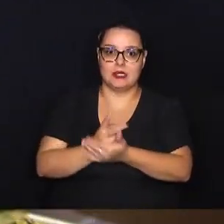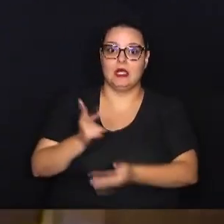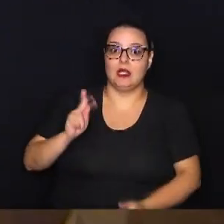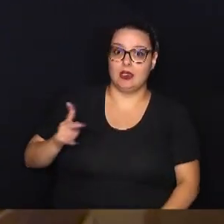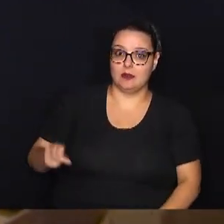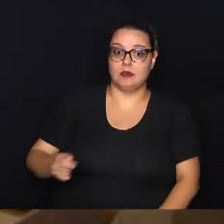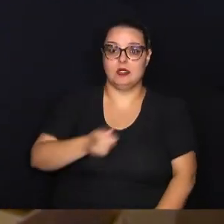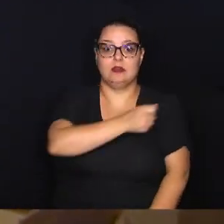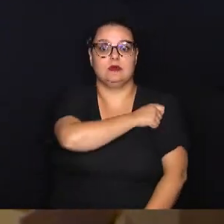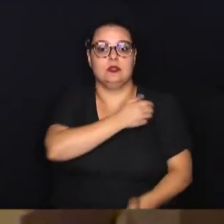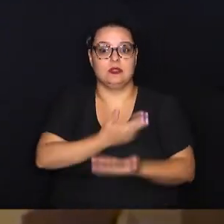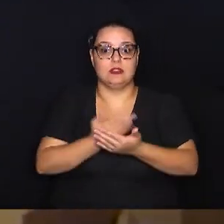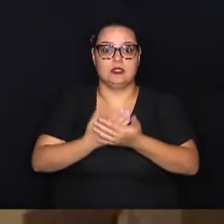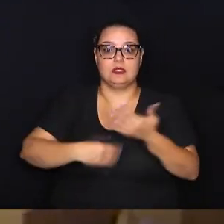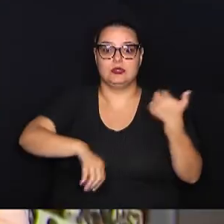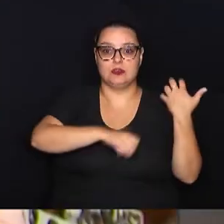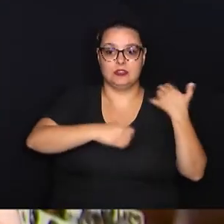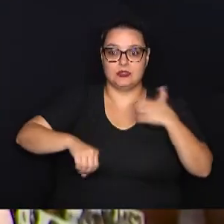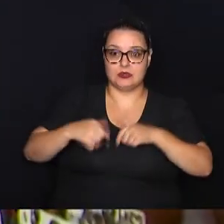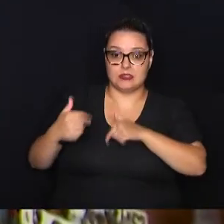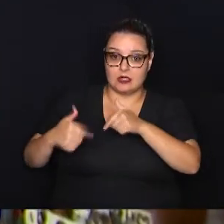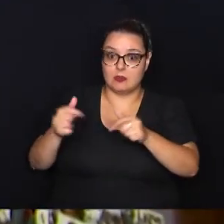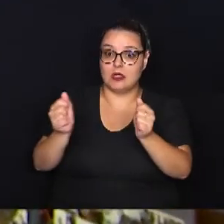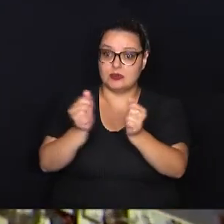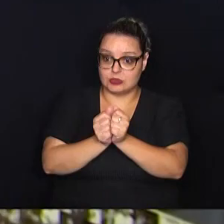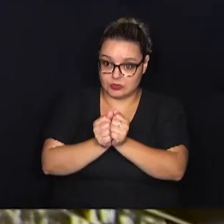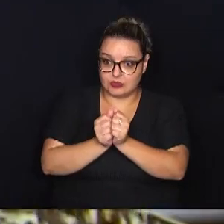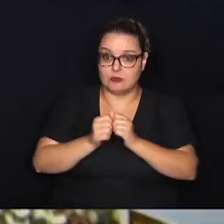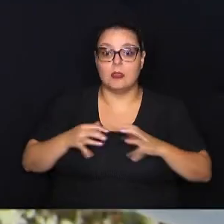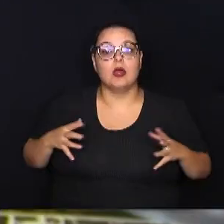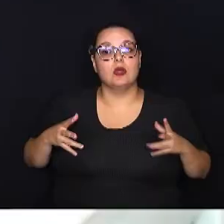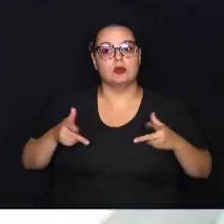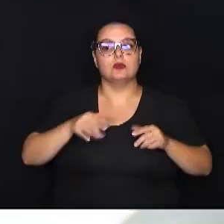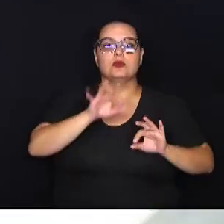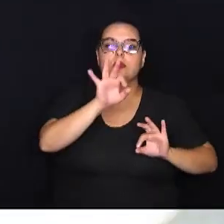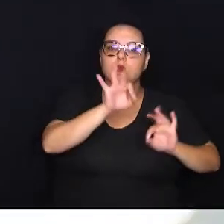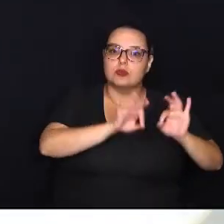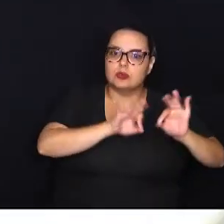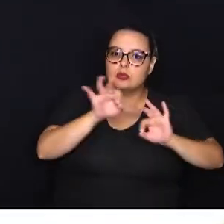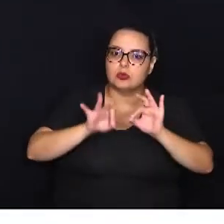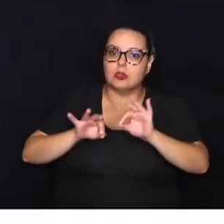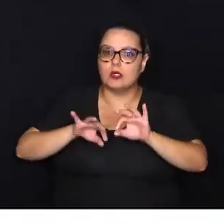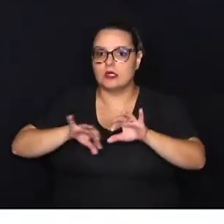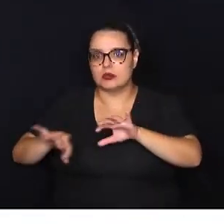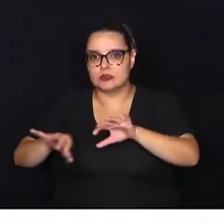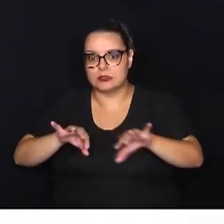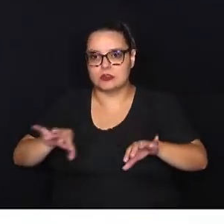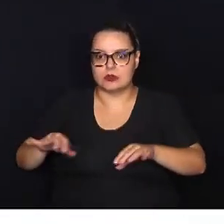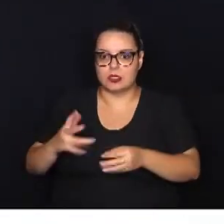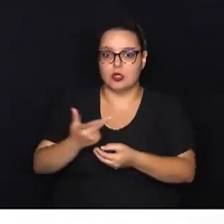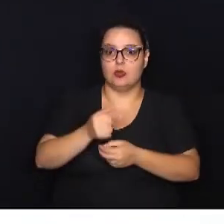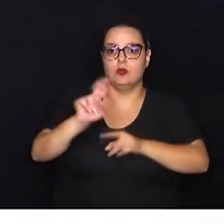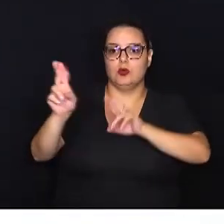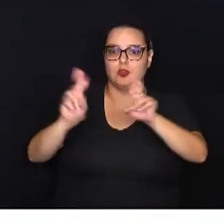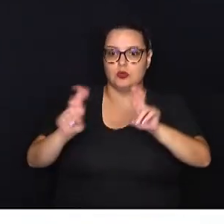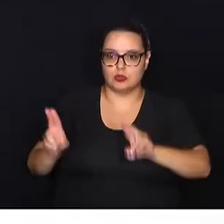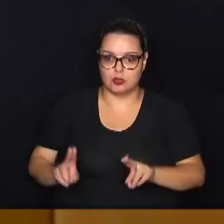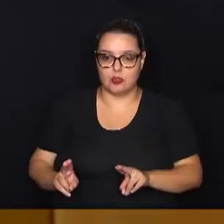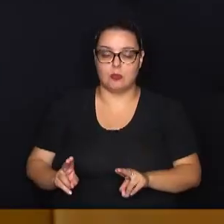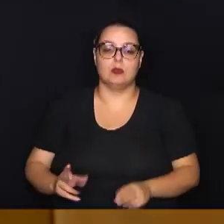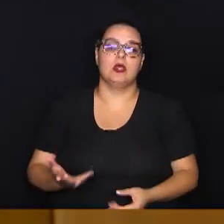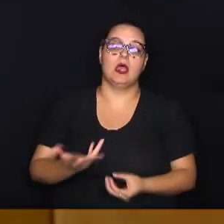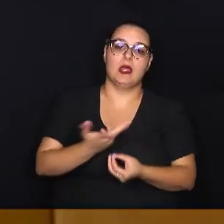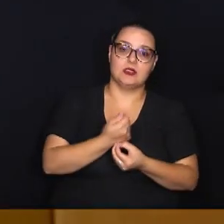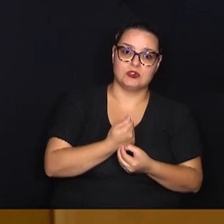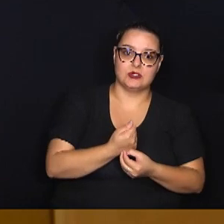estudantes de música trabalham juntos para colocar tudo em ordem, separando as obras por nome, artista e